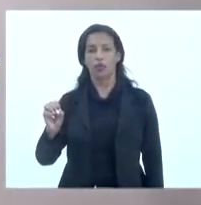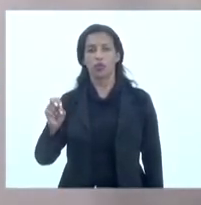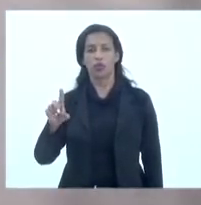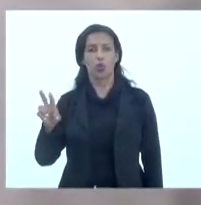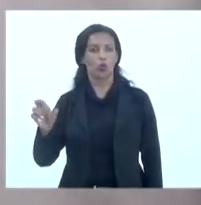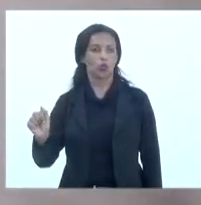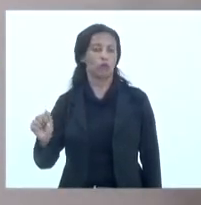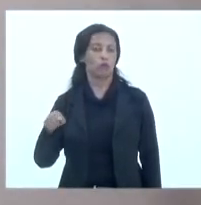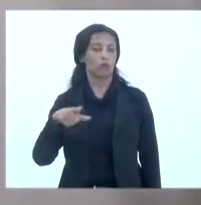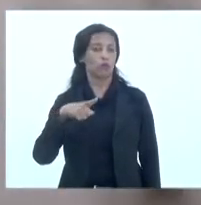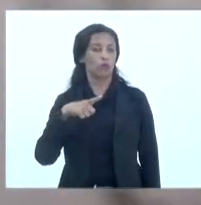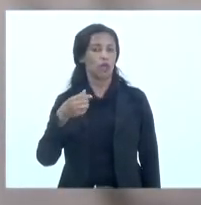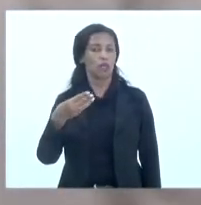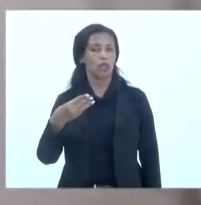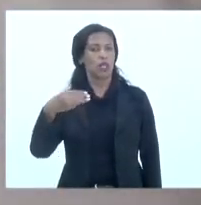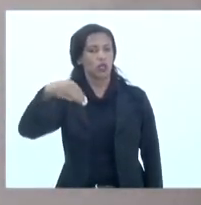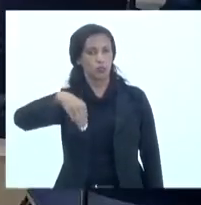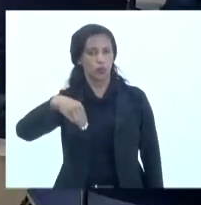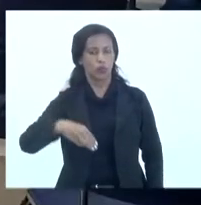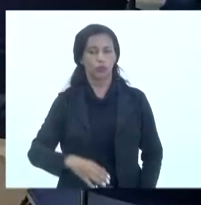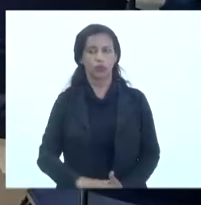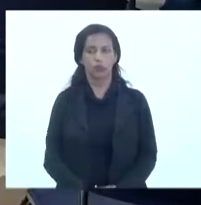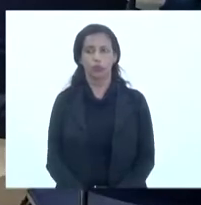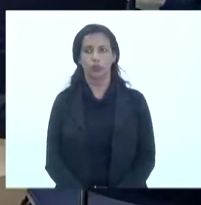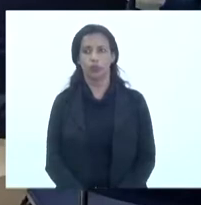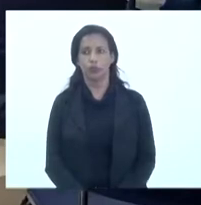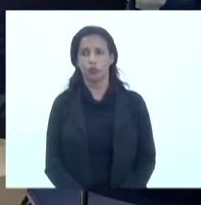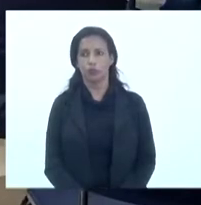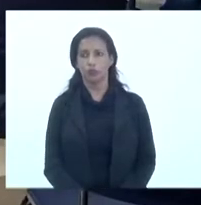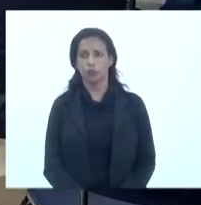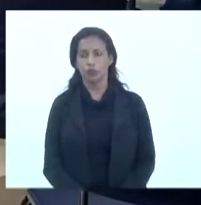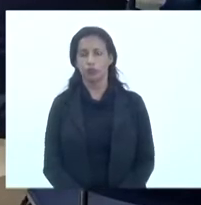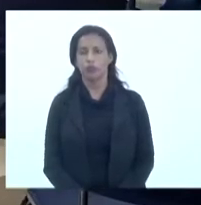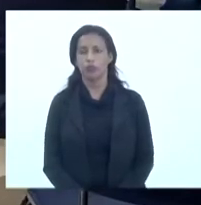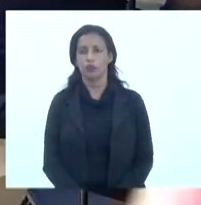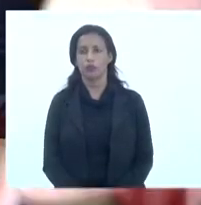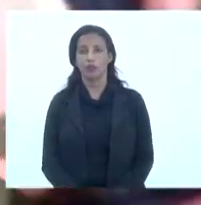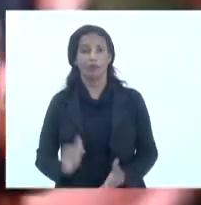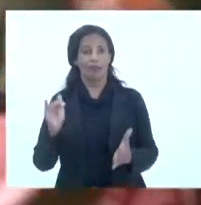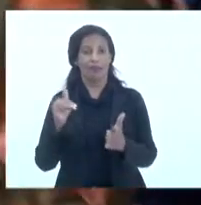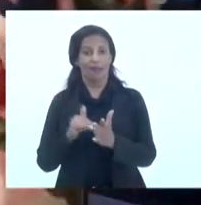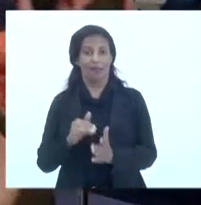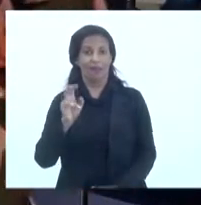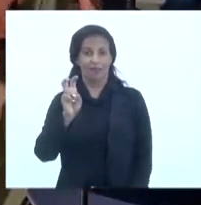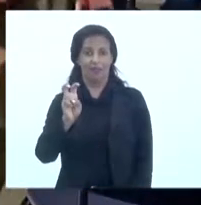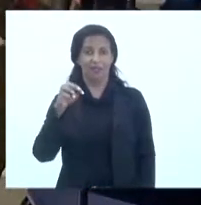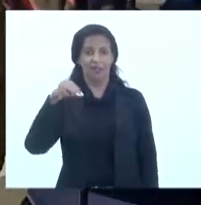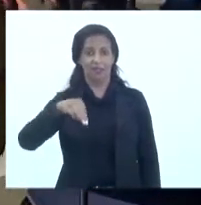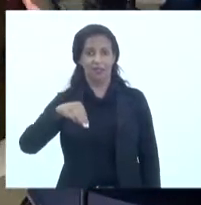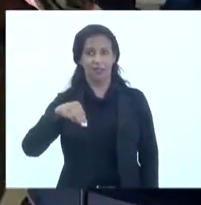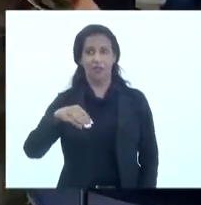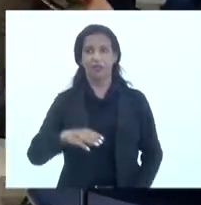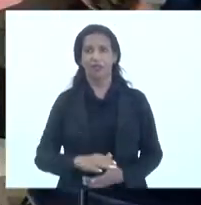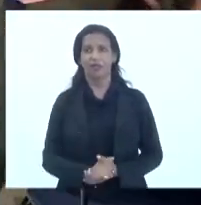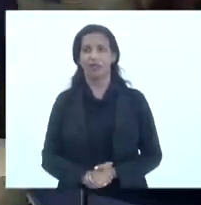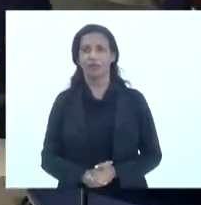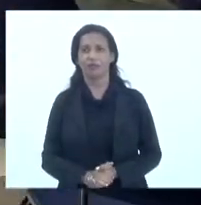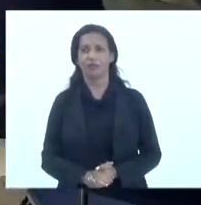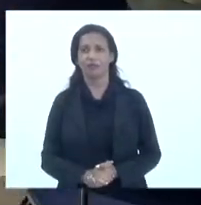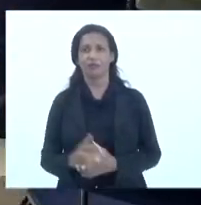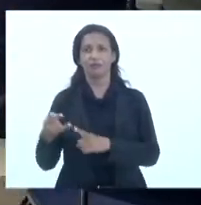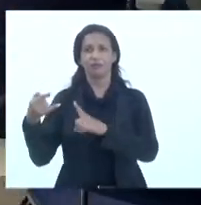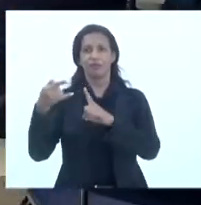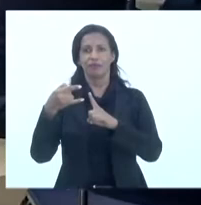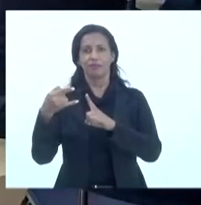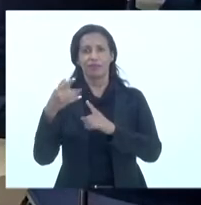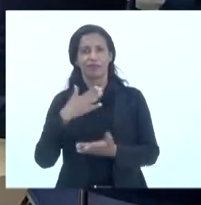dispõe de 3 minutos, com a tolerância de mais 2, até 5 minutos. Está virtualmente. Bom dia. Seja